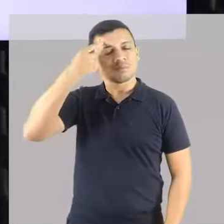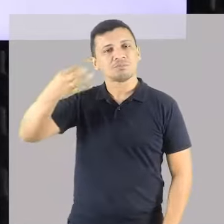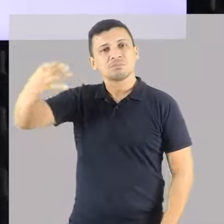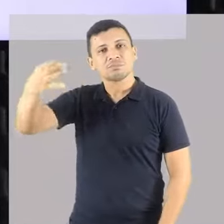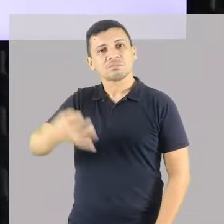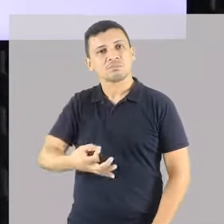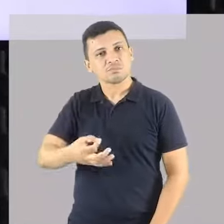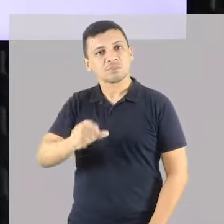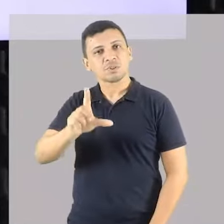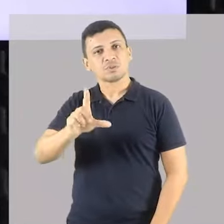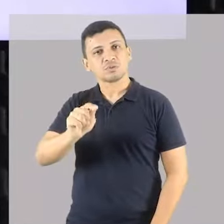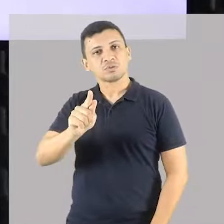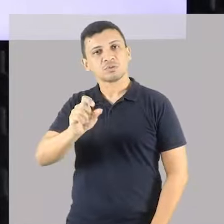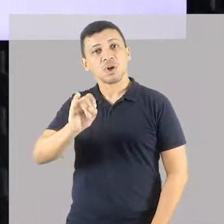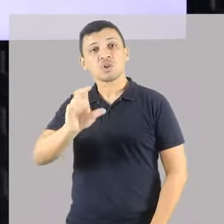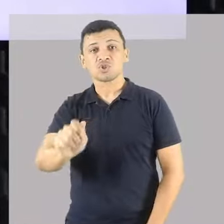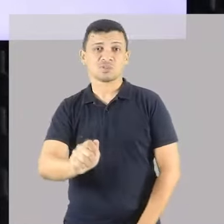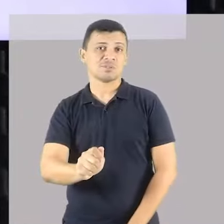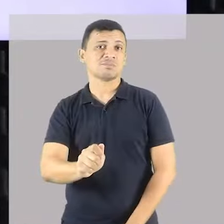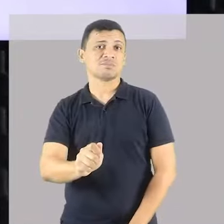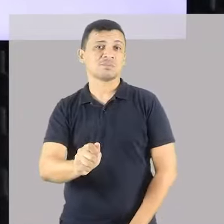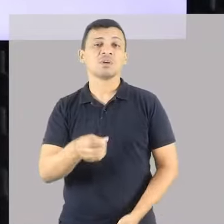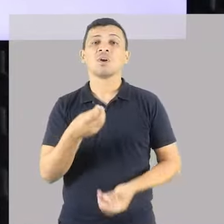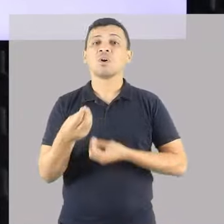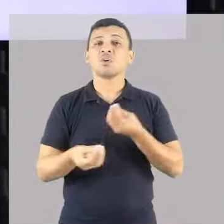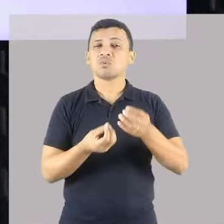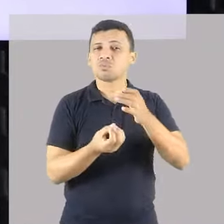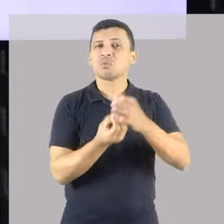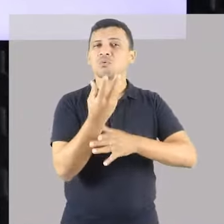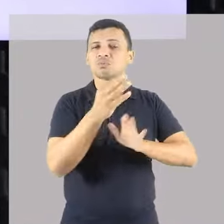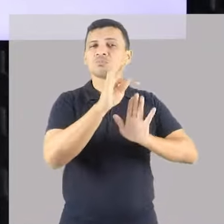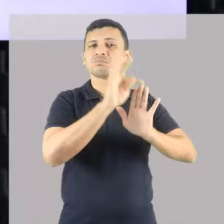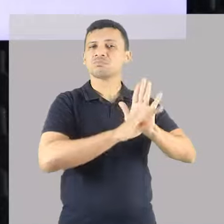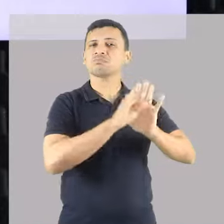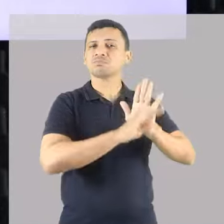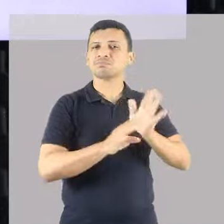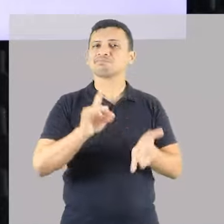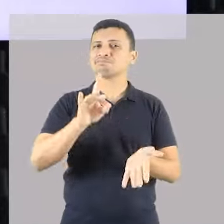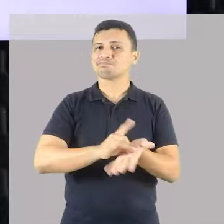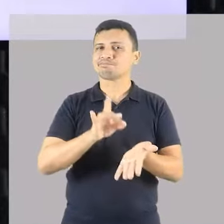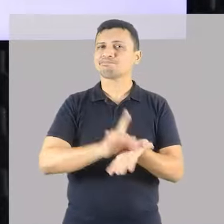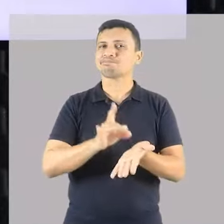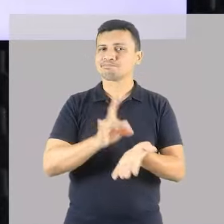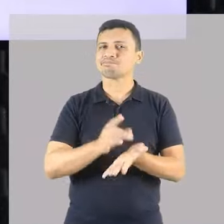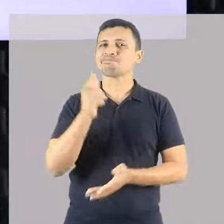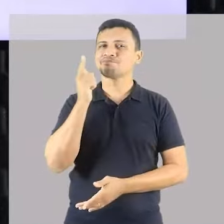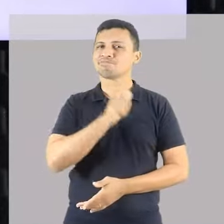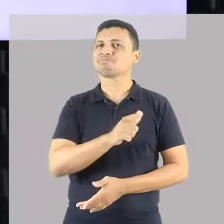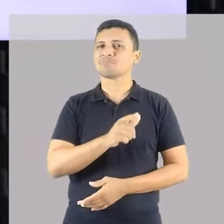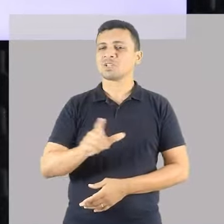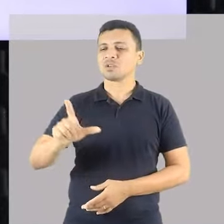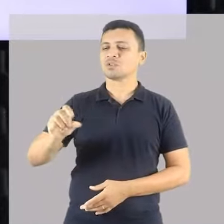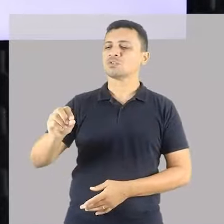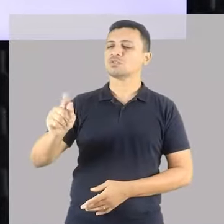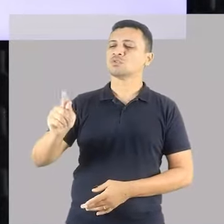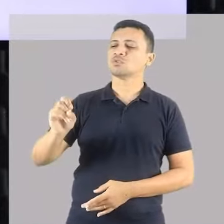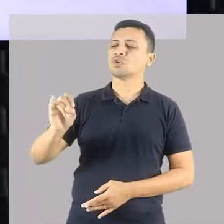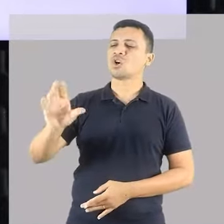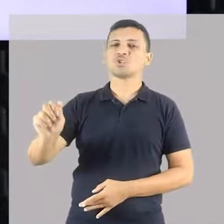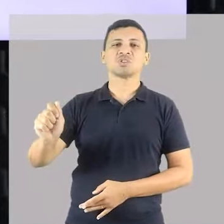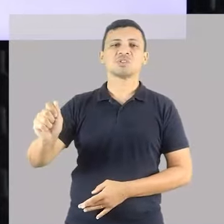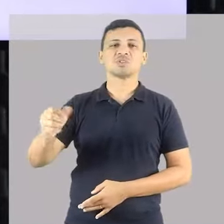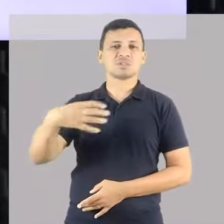porque exatamente isso que constrói o texto como um texto que garante que um texto é um texto é a lógica é o